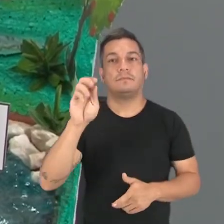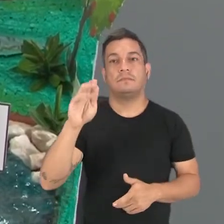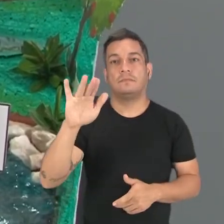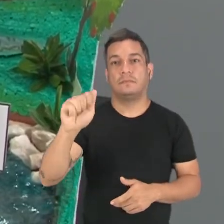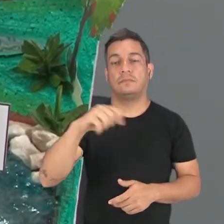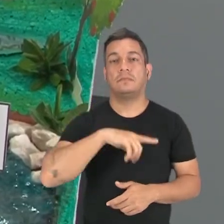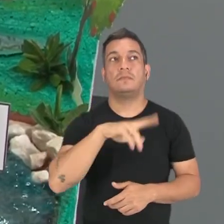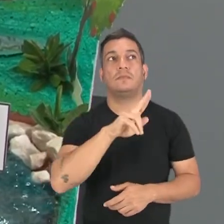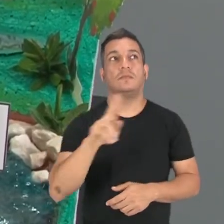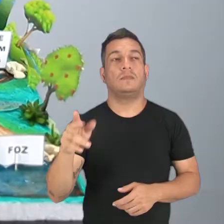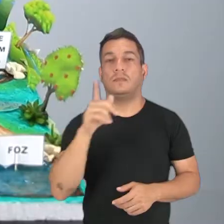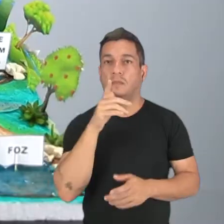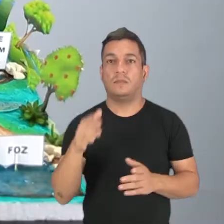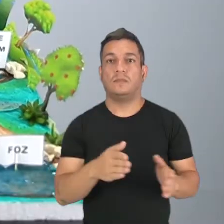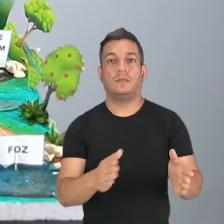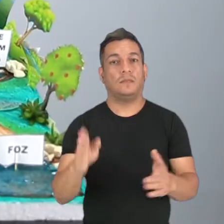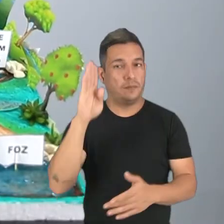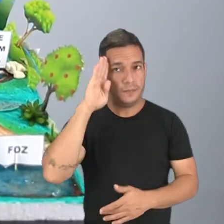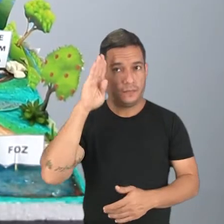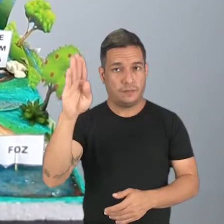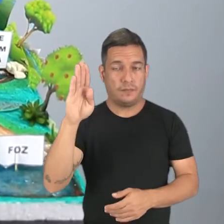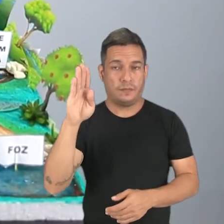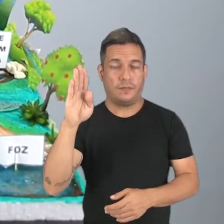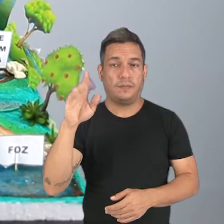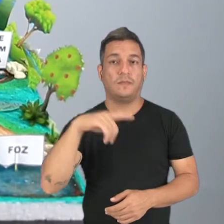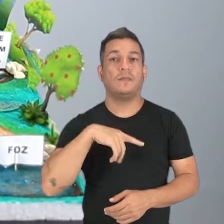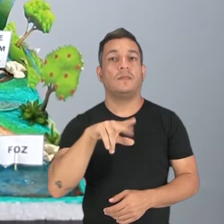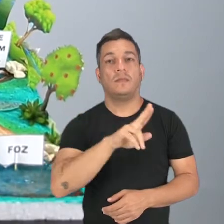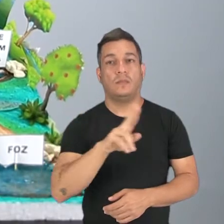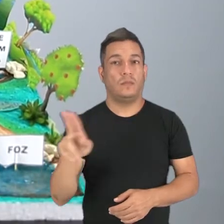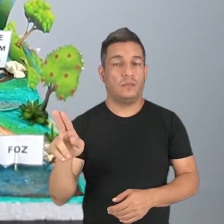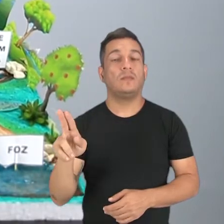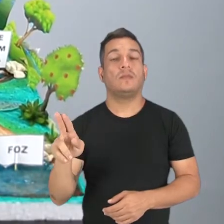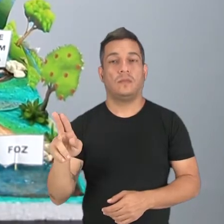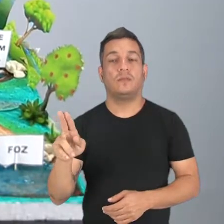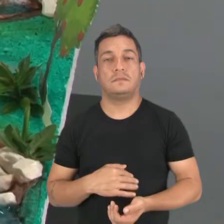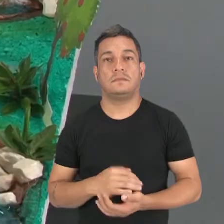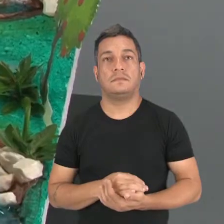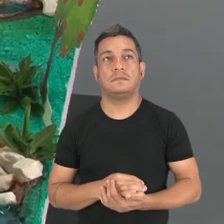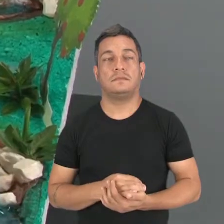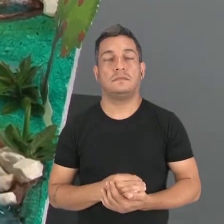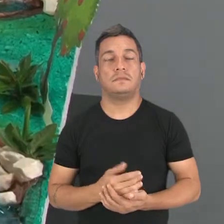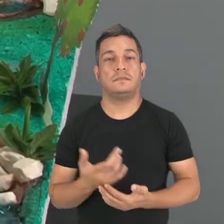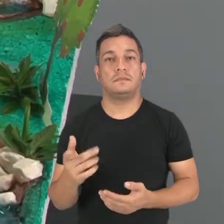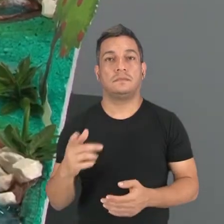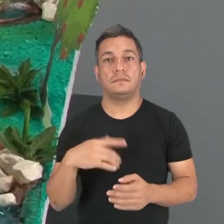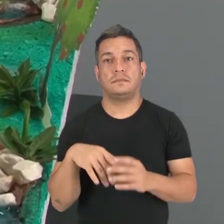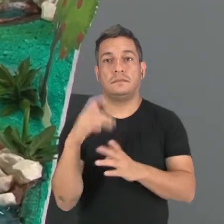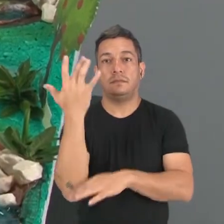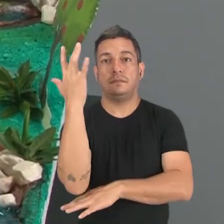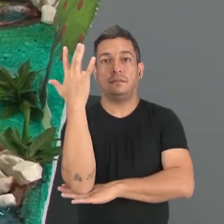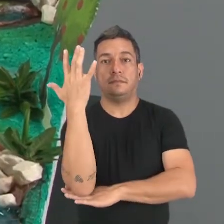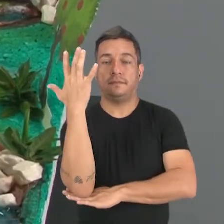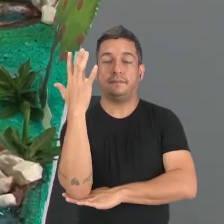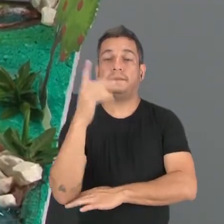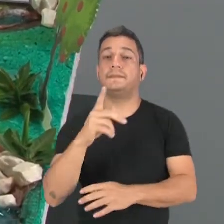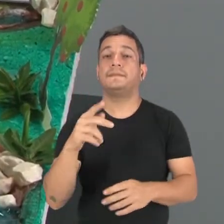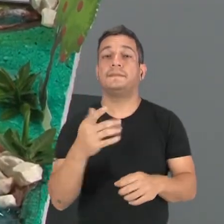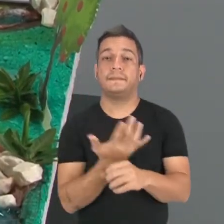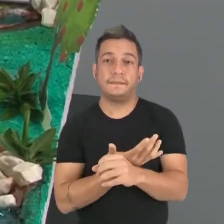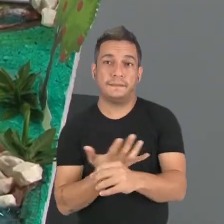o nome do rio principal? Toda bacia hidrográfica tem o nome do rio principal. E essa matinha, professora,